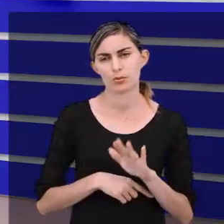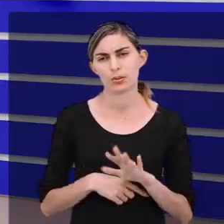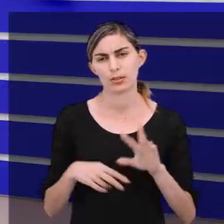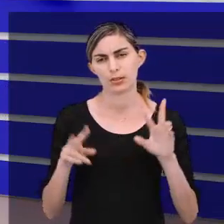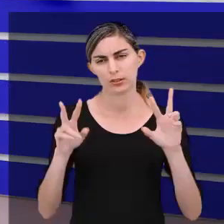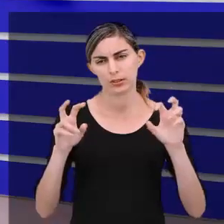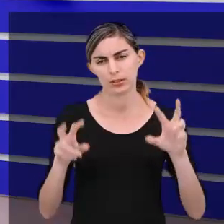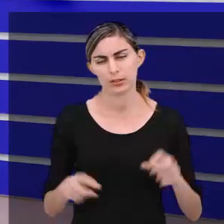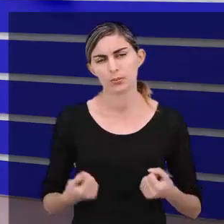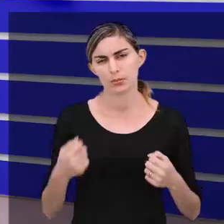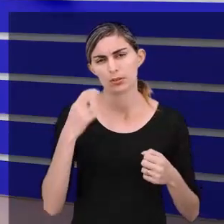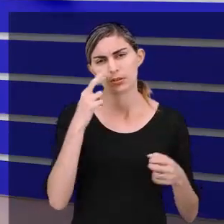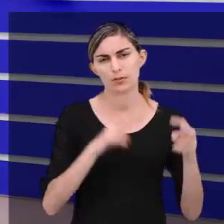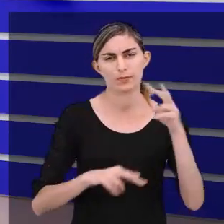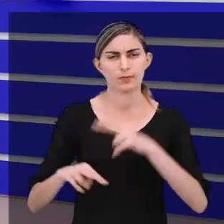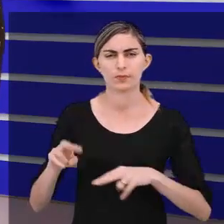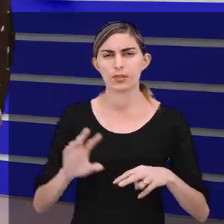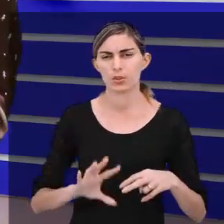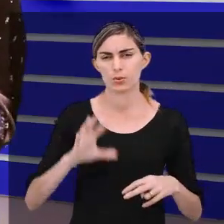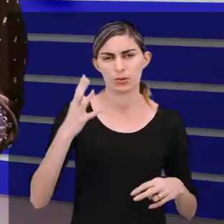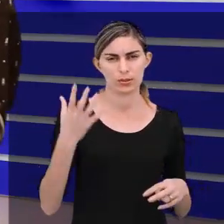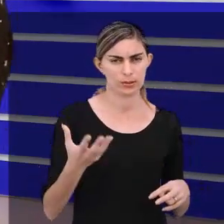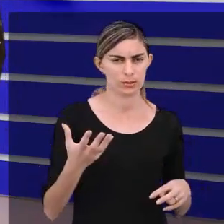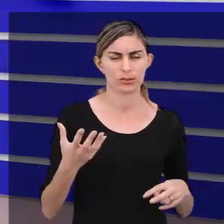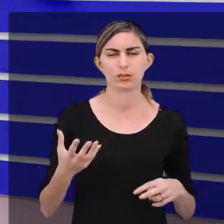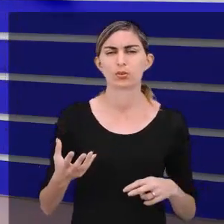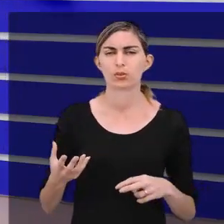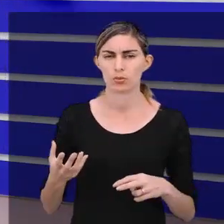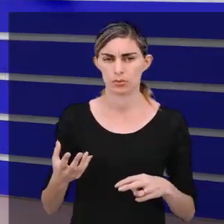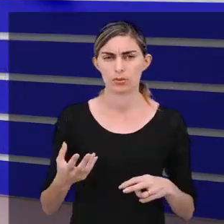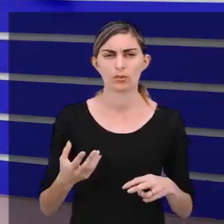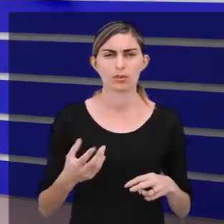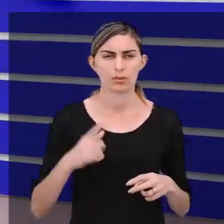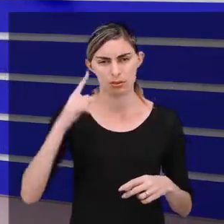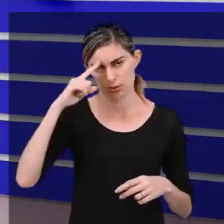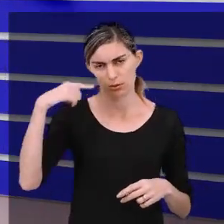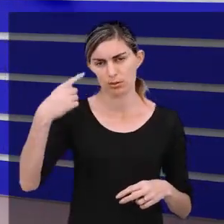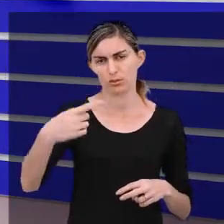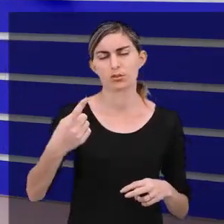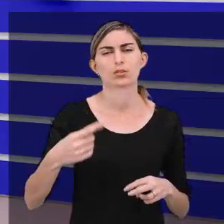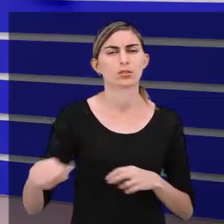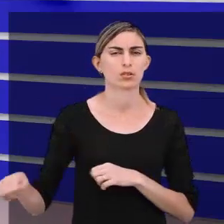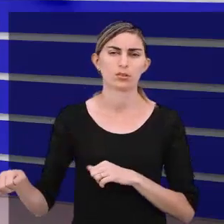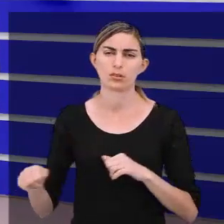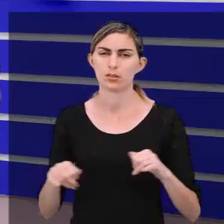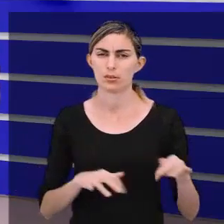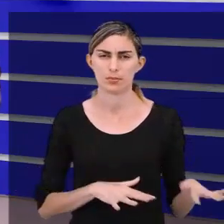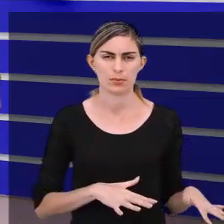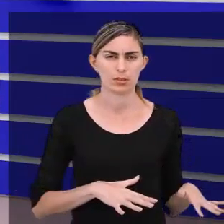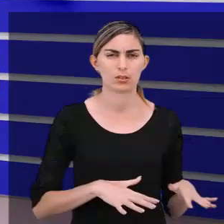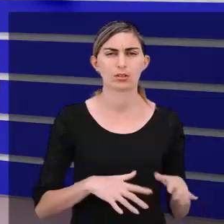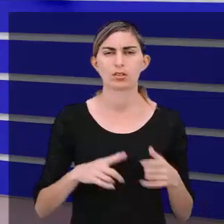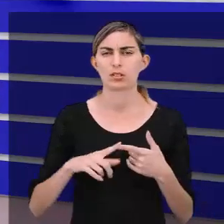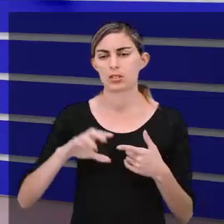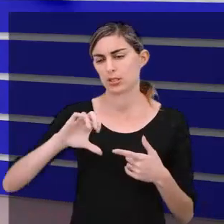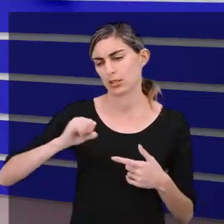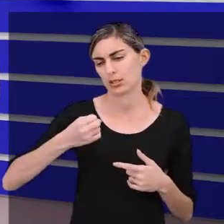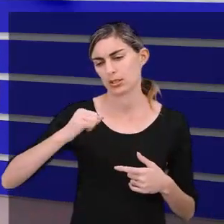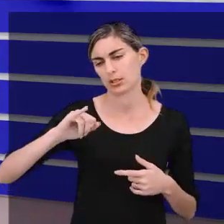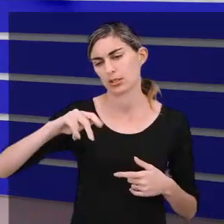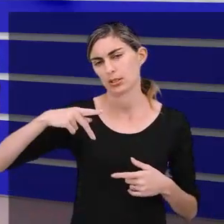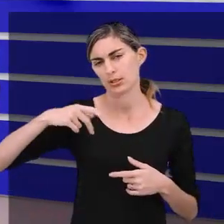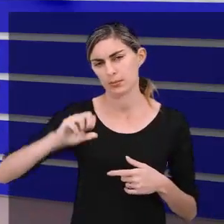eu preciso ver o que é que está acontecendo de mais emergente que eu preciso tratar diariamente ou essa semana. Né? As CIPAs,